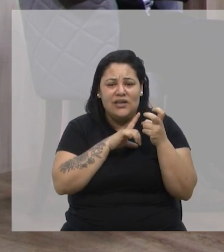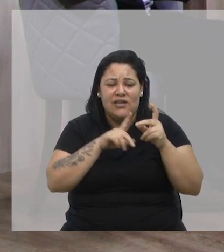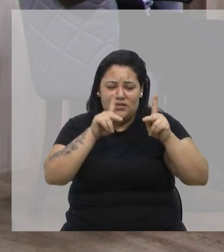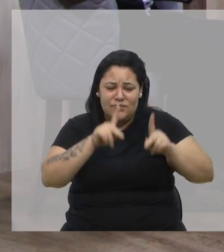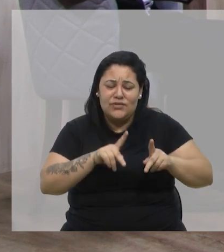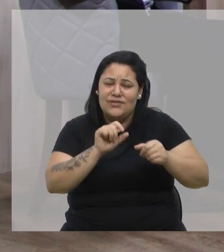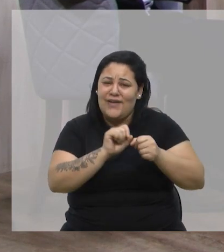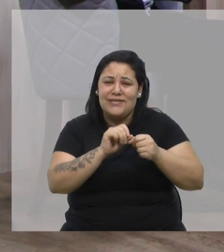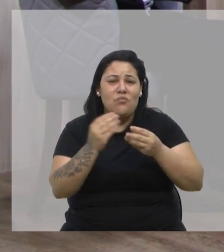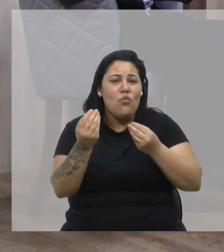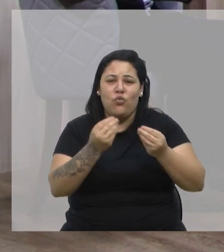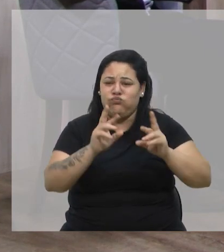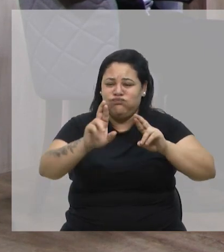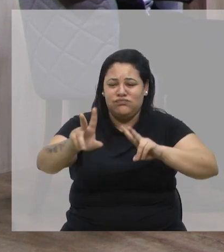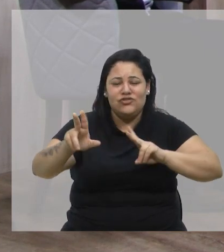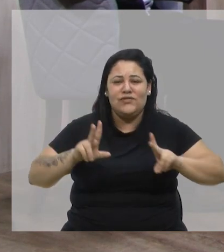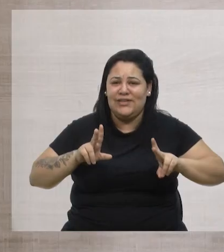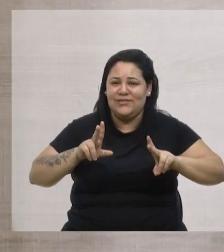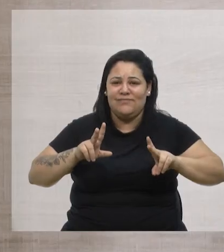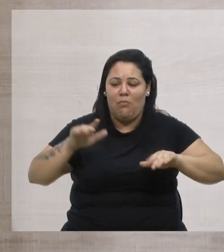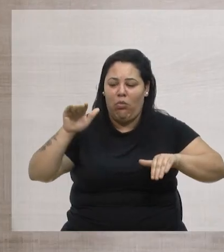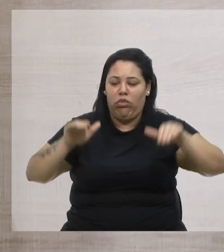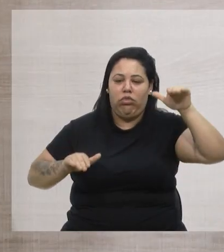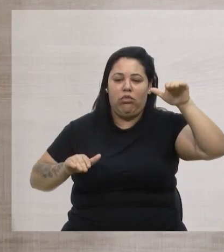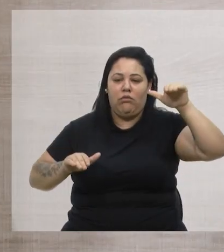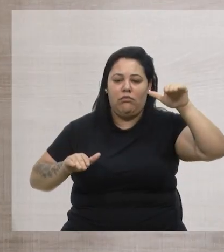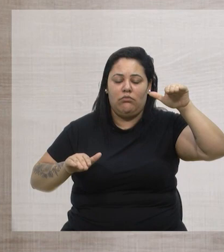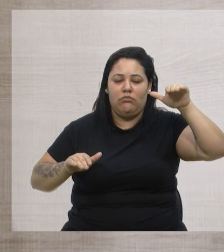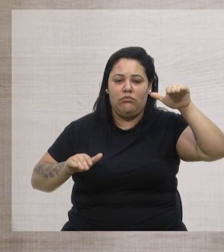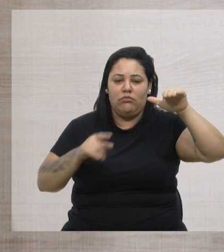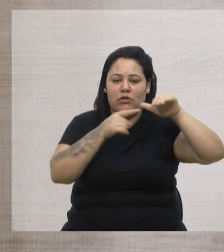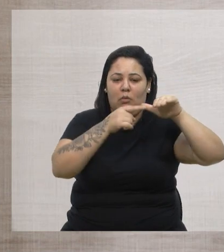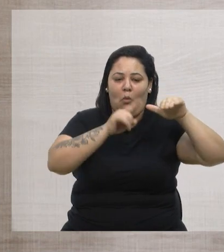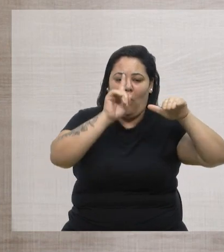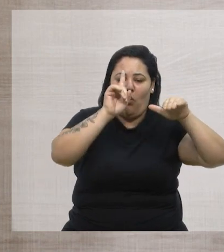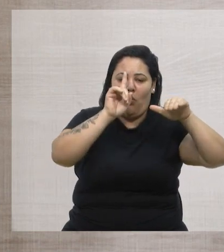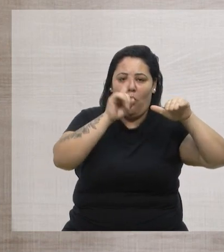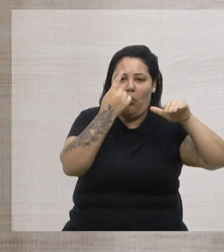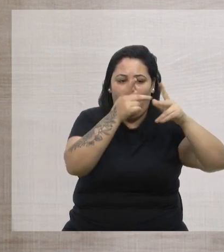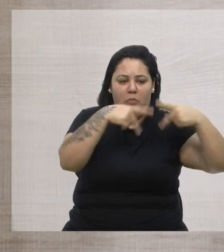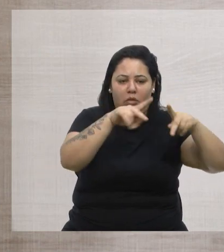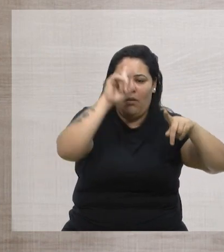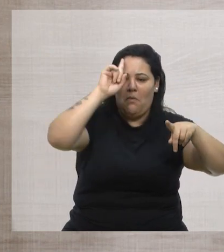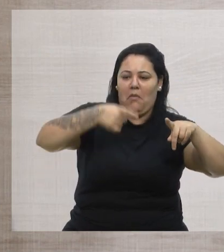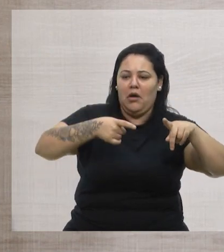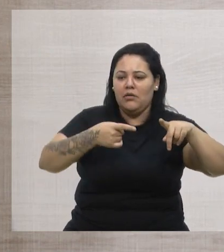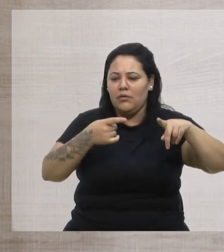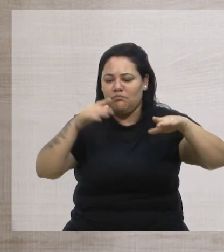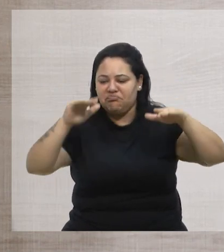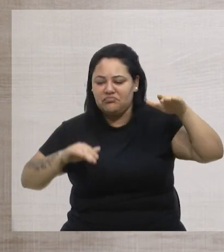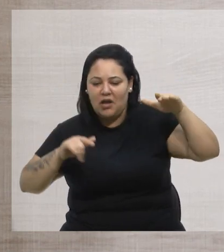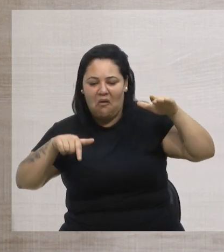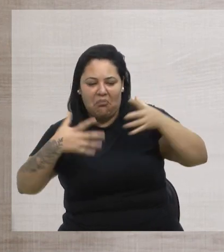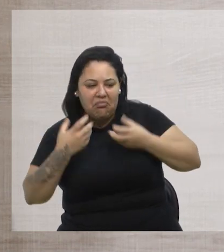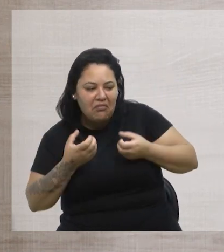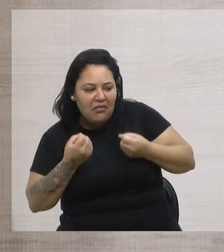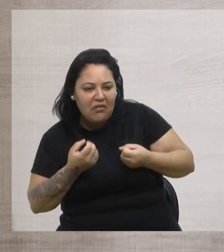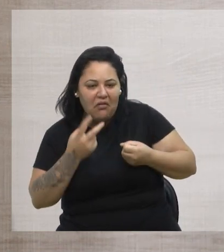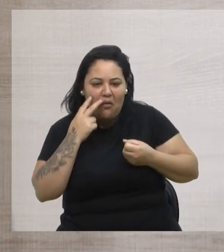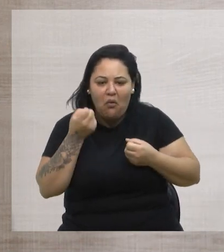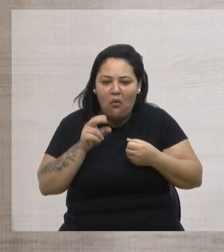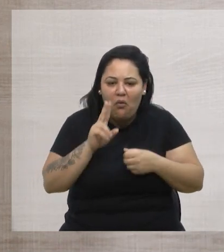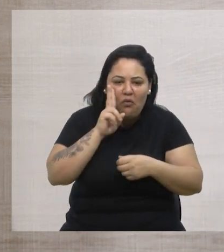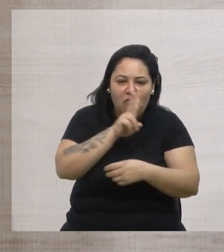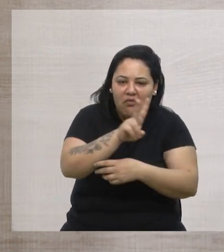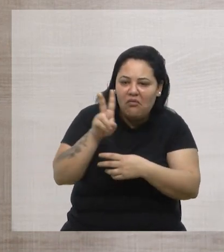Essa distinção de classes que existe, uma classe dominante também, abastada, que vê